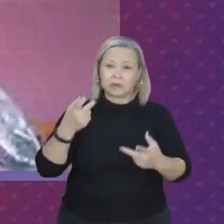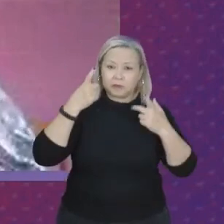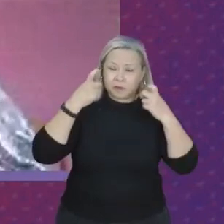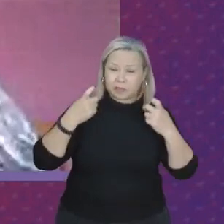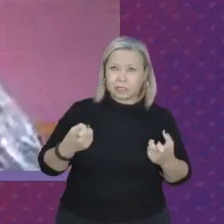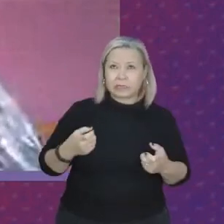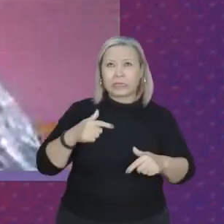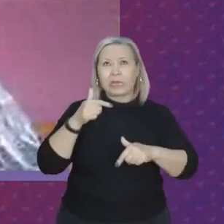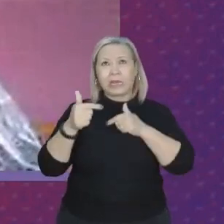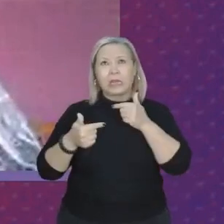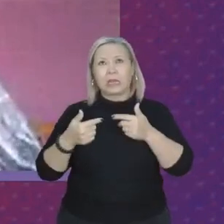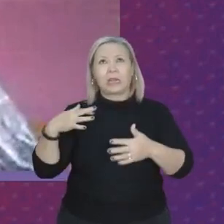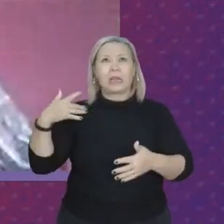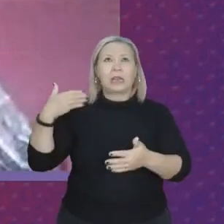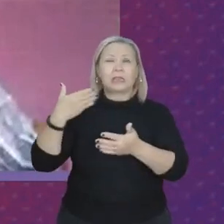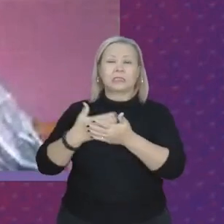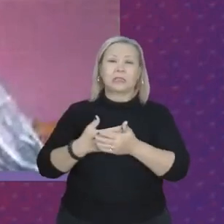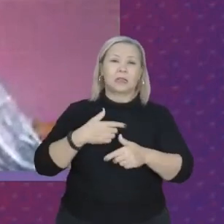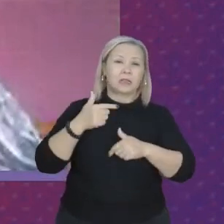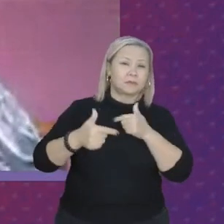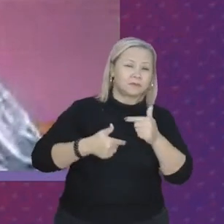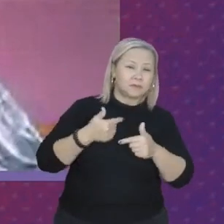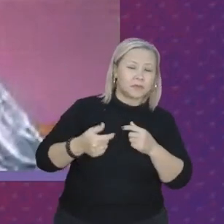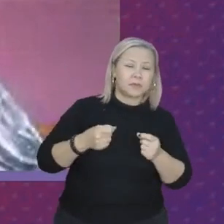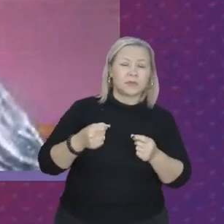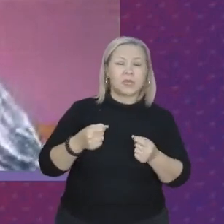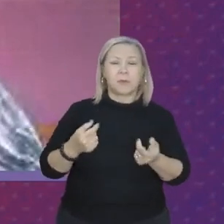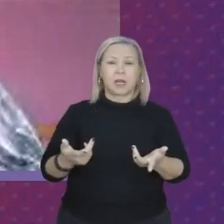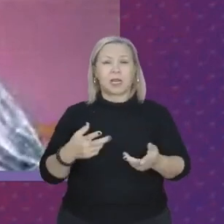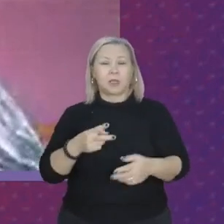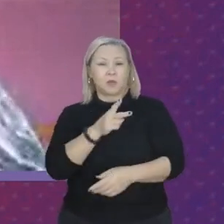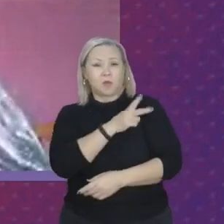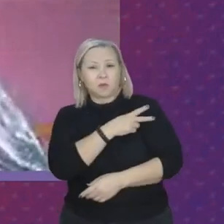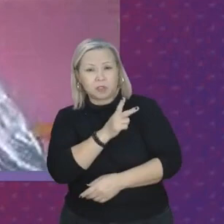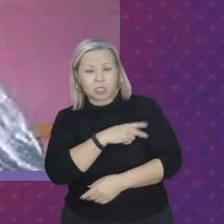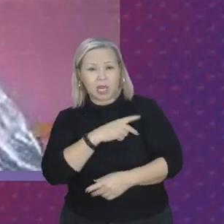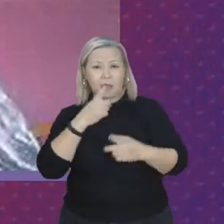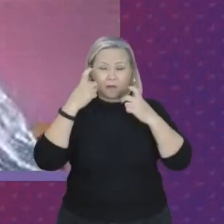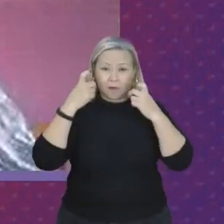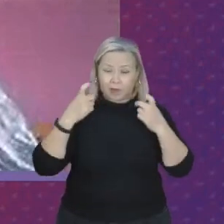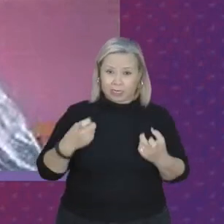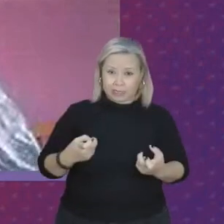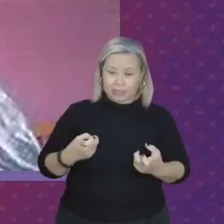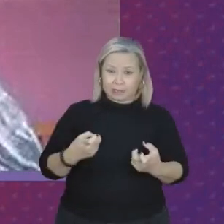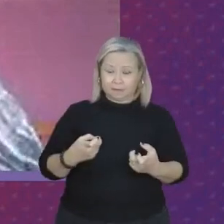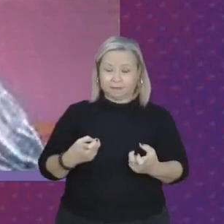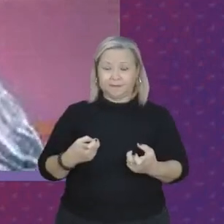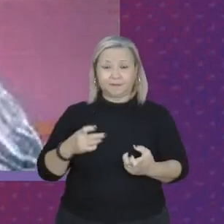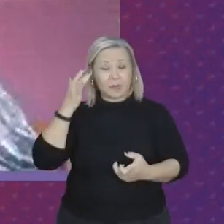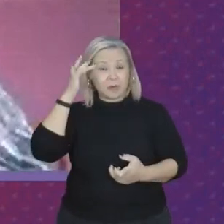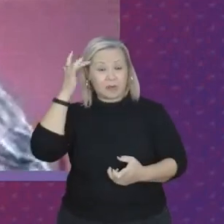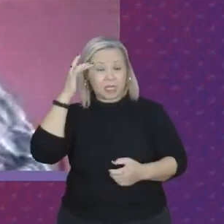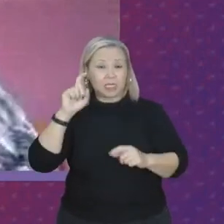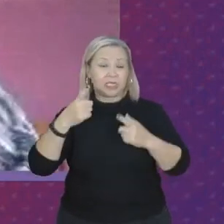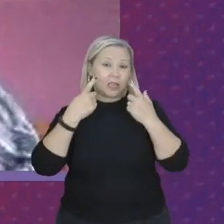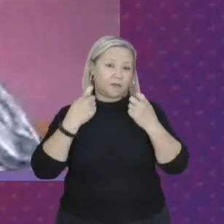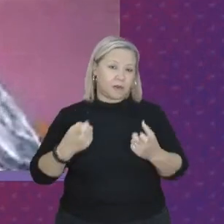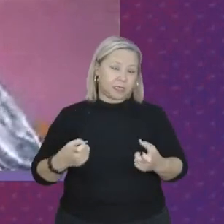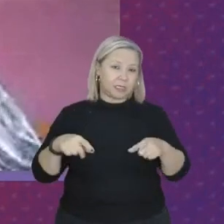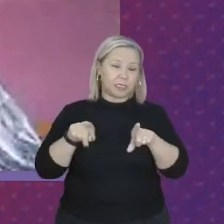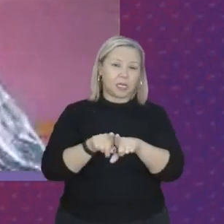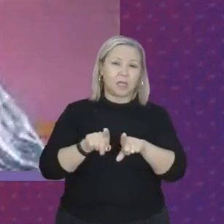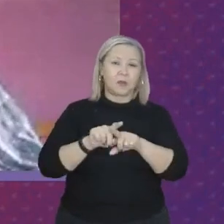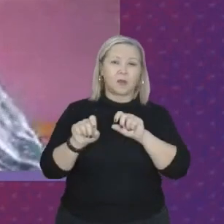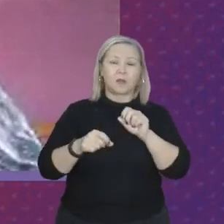chefe abusivo e você não tem uma dimensão de que aquilo é um abuso, de que aquilo é uma violência. A mesma coisa